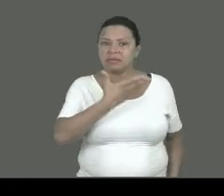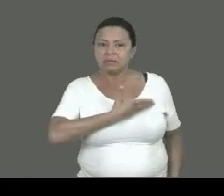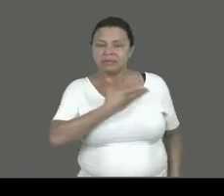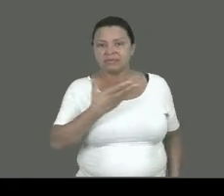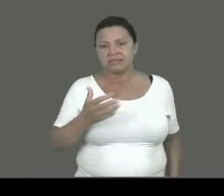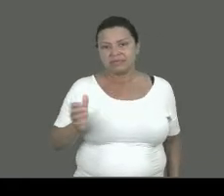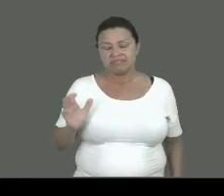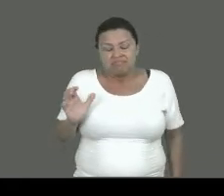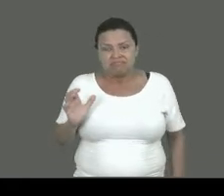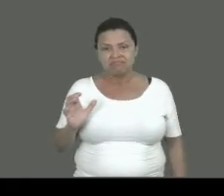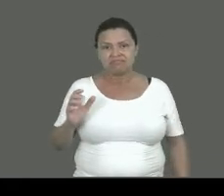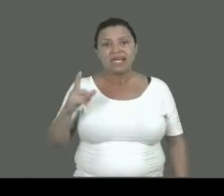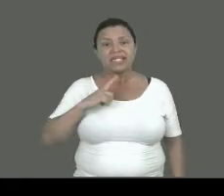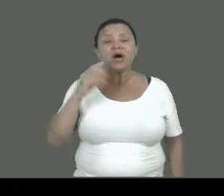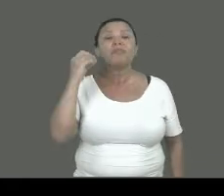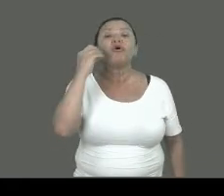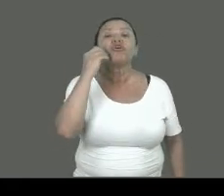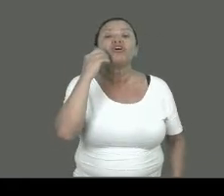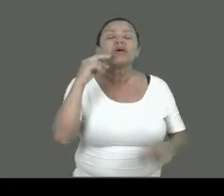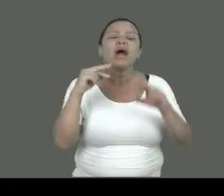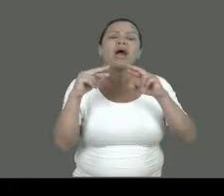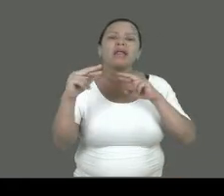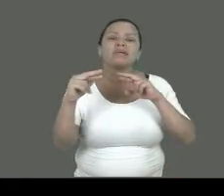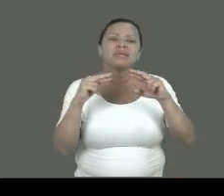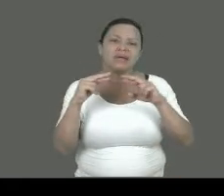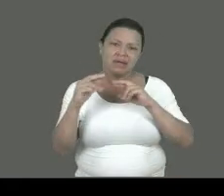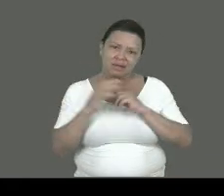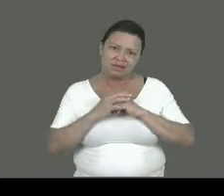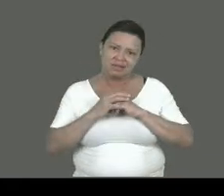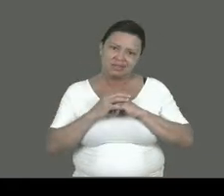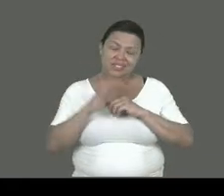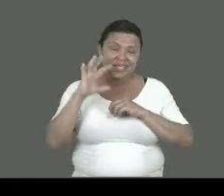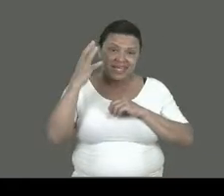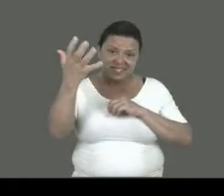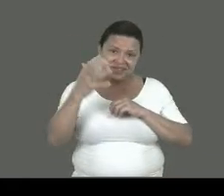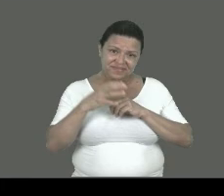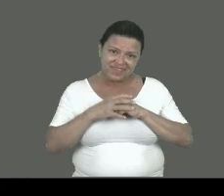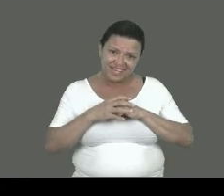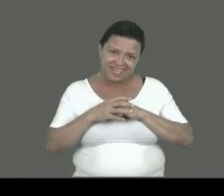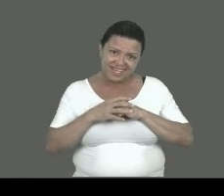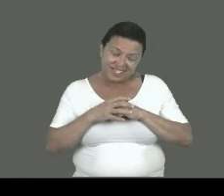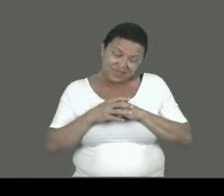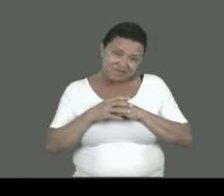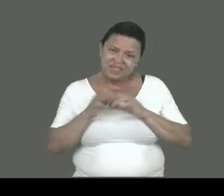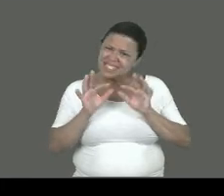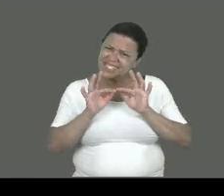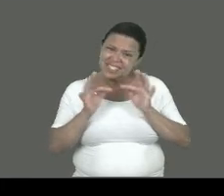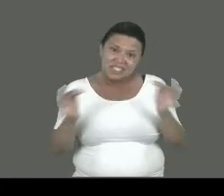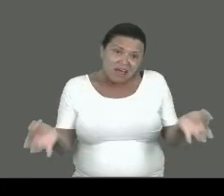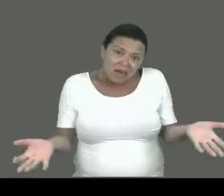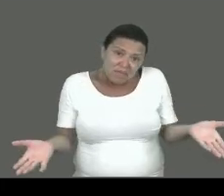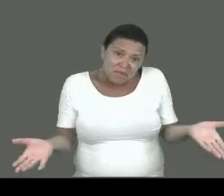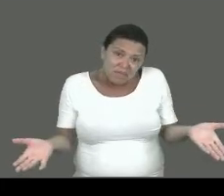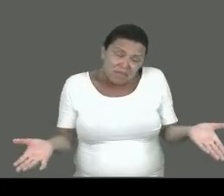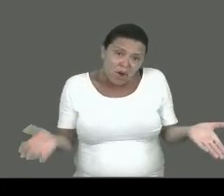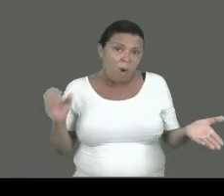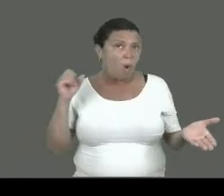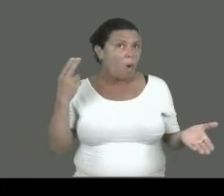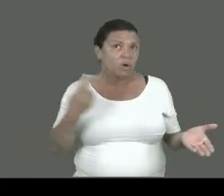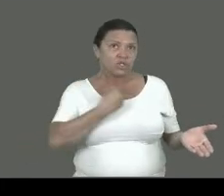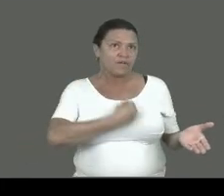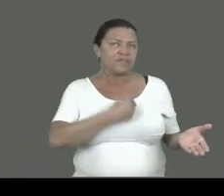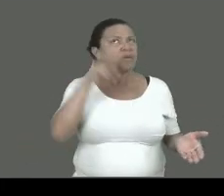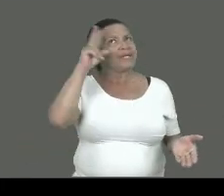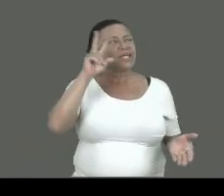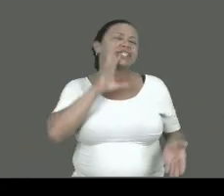amigo, e tem a oportunidade de se relacionar com ele e de resolver uma questão, talvez a mais simples, ou ainda de viver uma